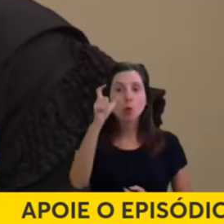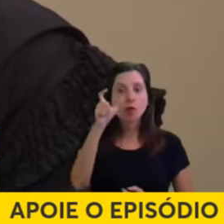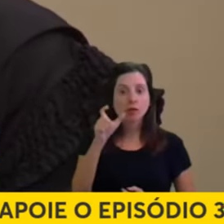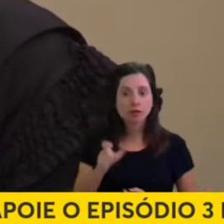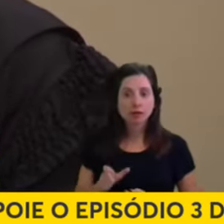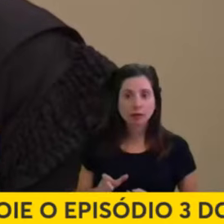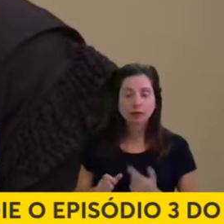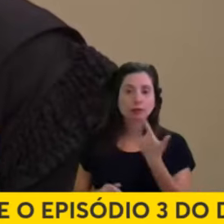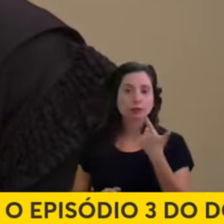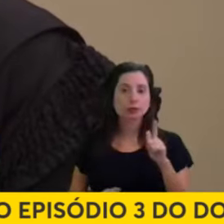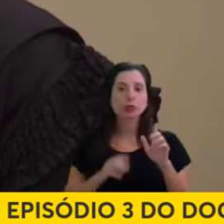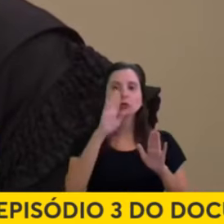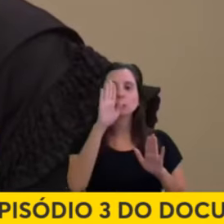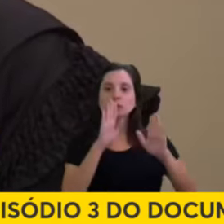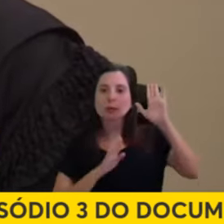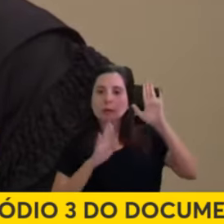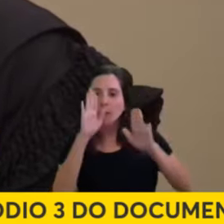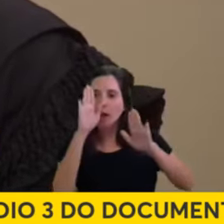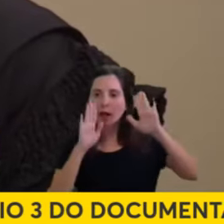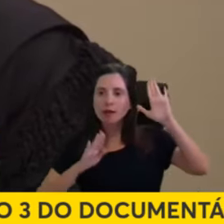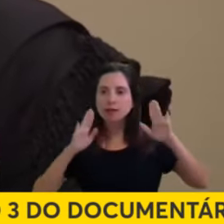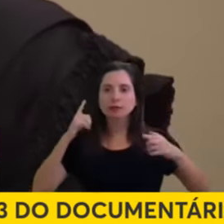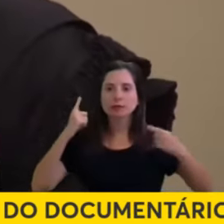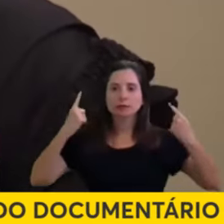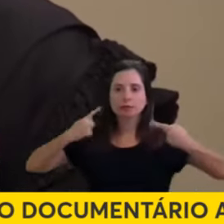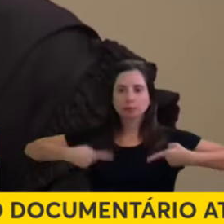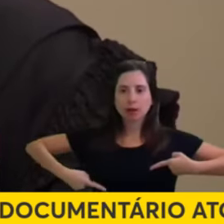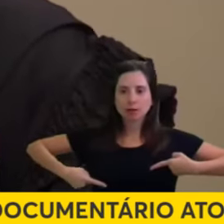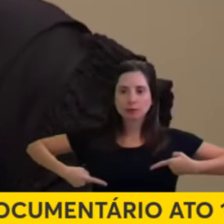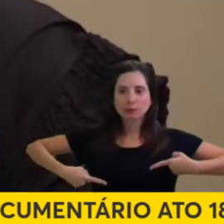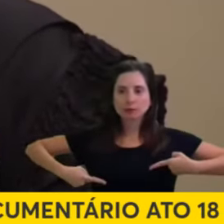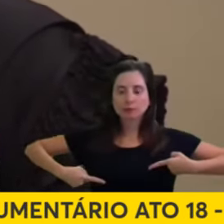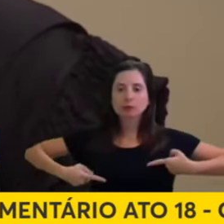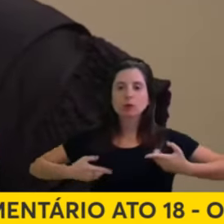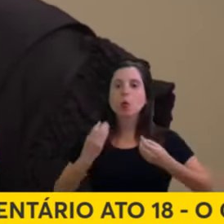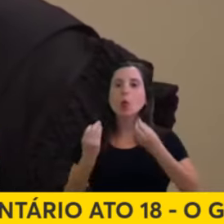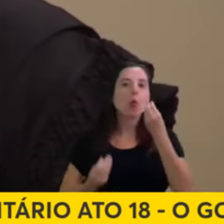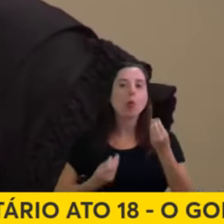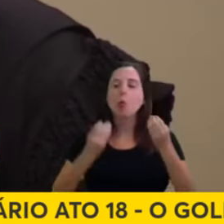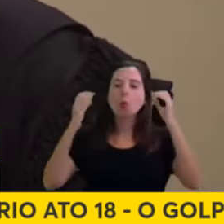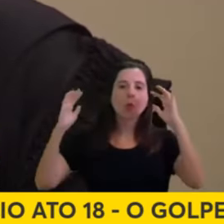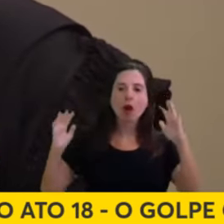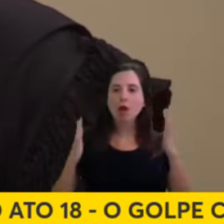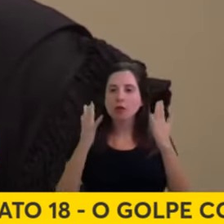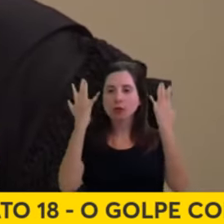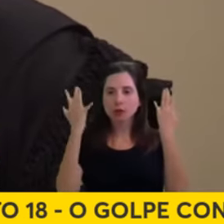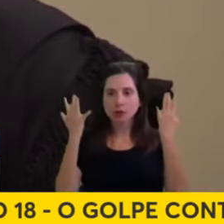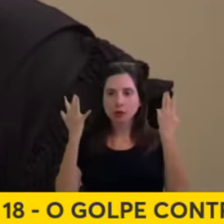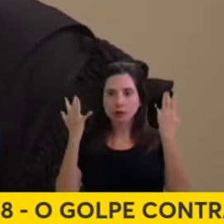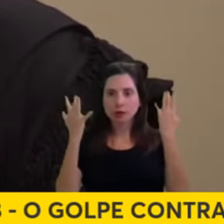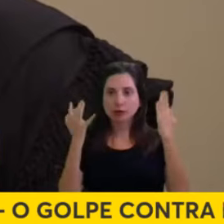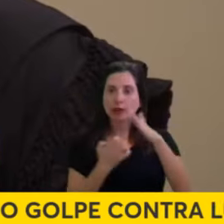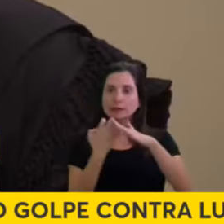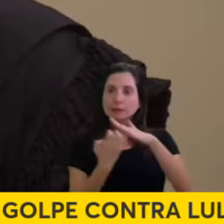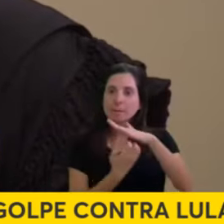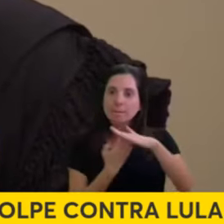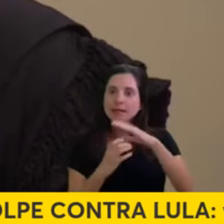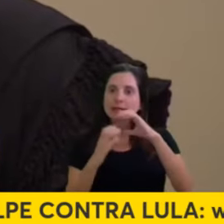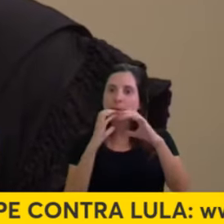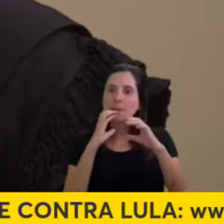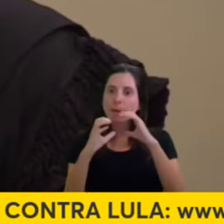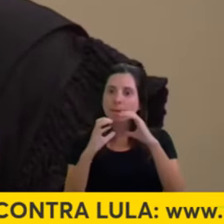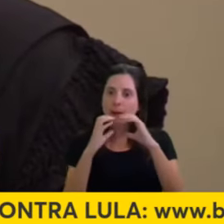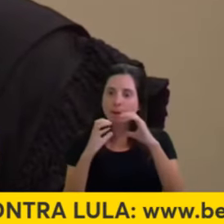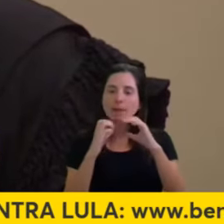ocasionando o desequilíbrio da disputa sem a especificação de como isso ocorreu nos Bis do comunicação considerando ainda o autoconhecimento da